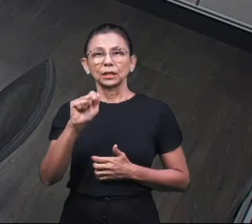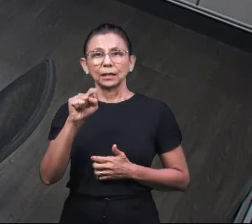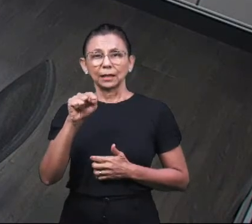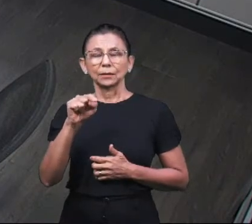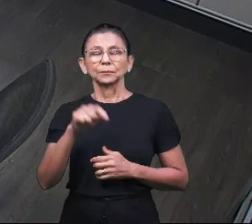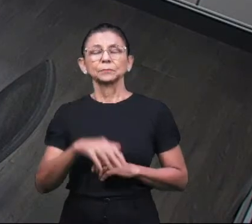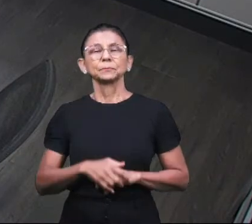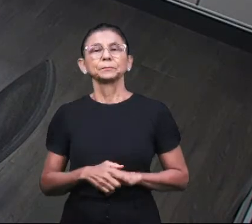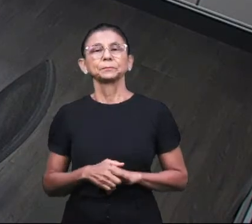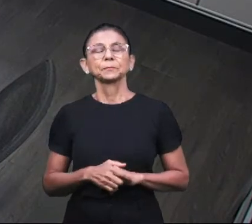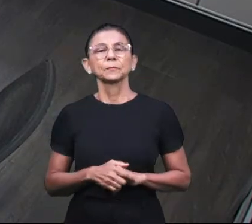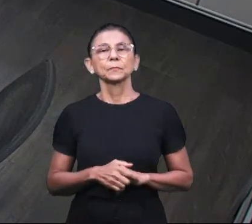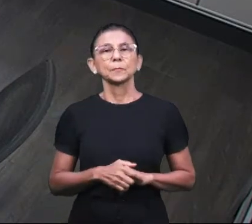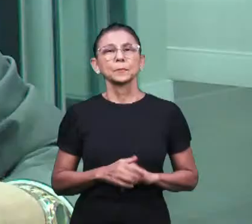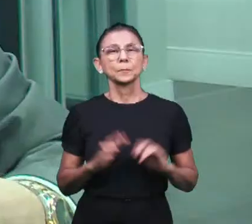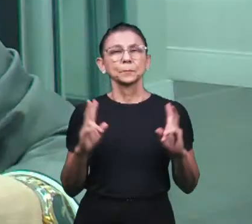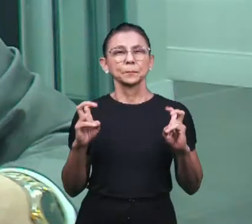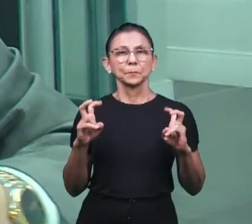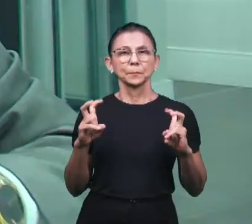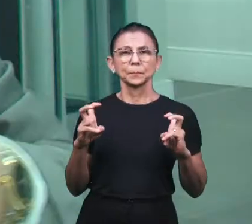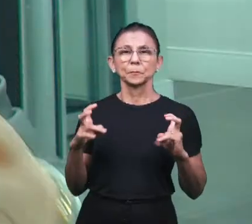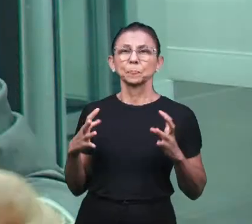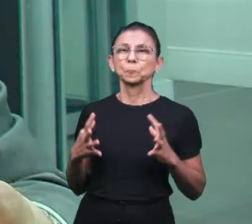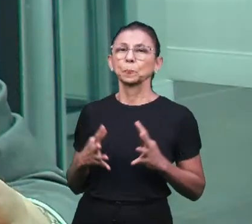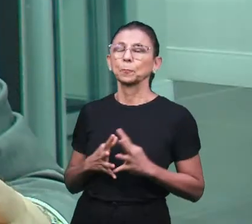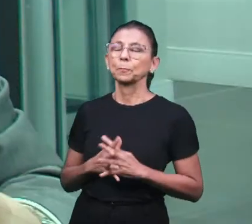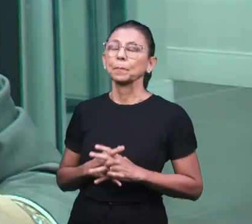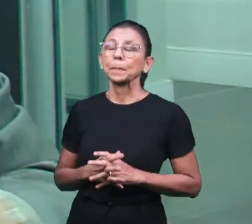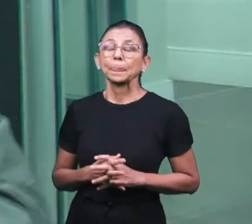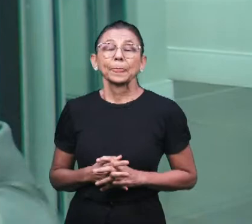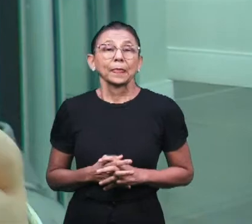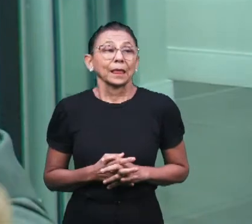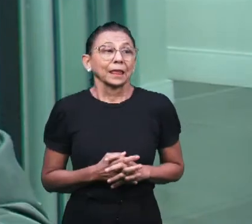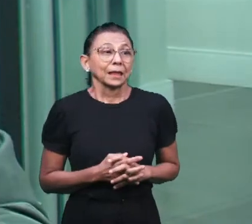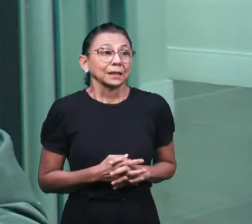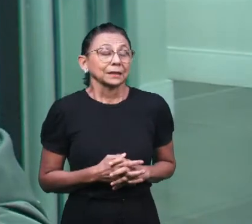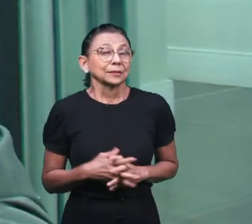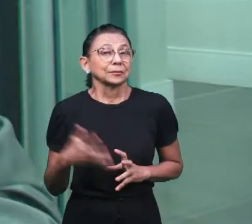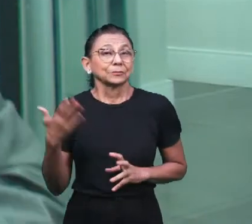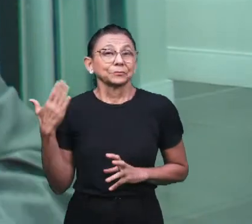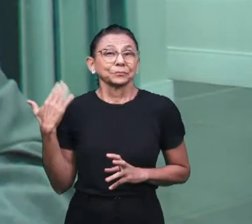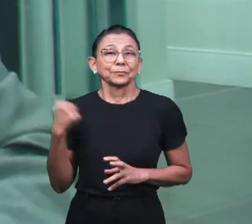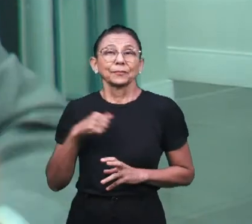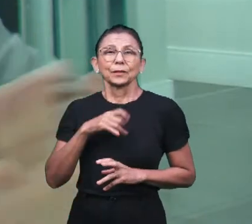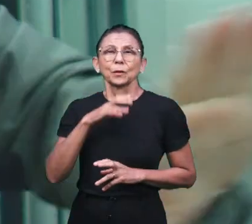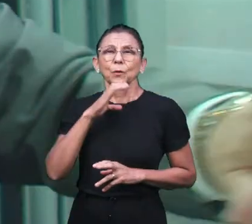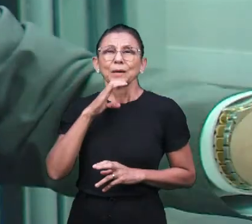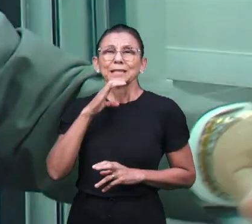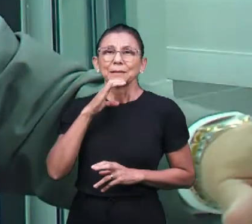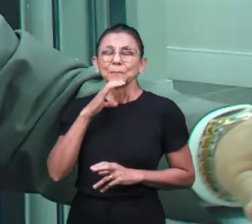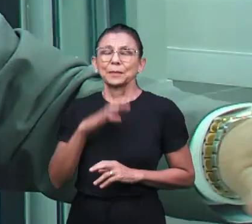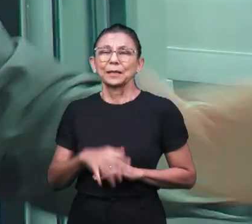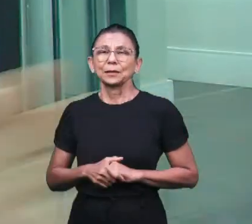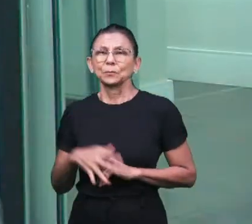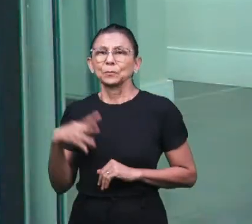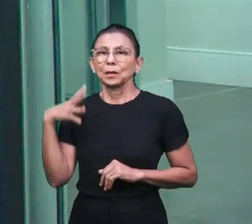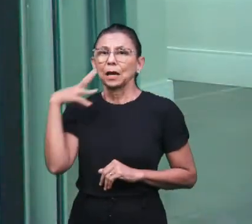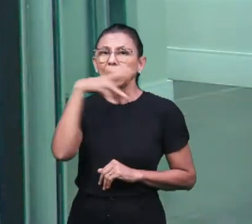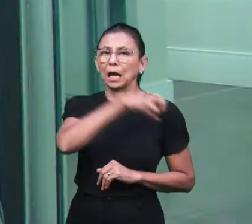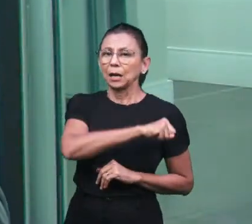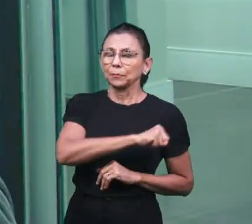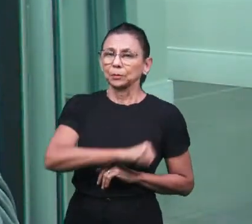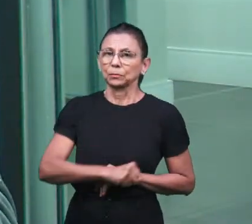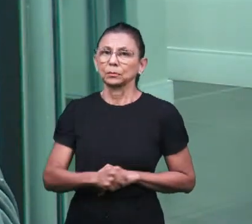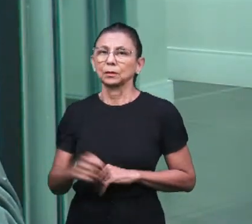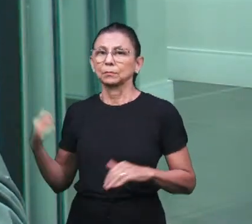certeza que o aprendizado e esse conhecimento seria muito mais rápido. Não quer dizer que não serviu porque eu cheguei até